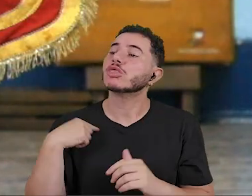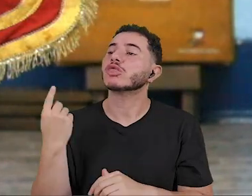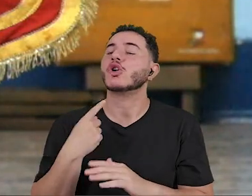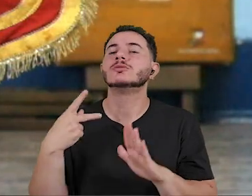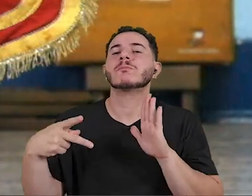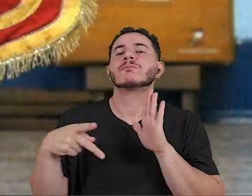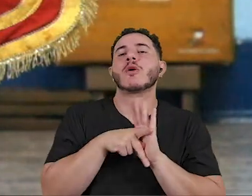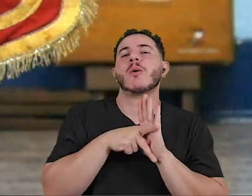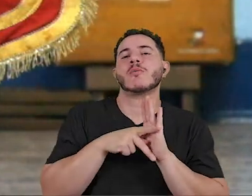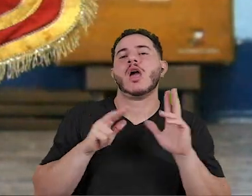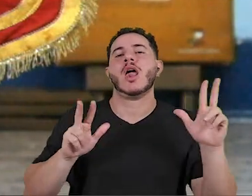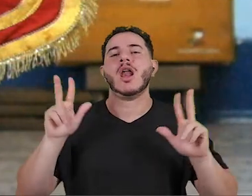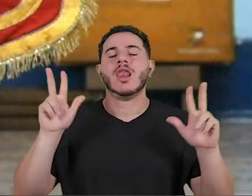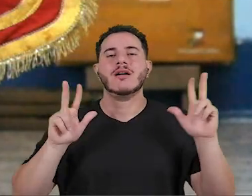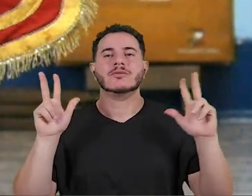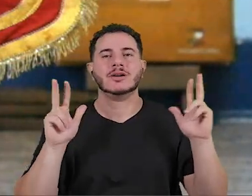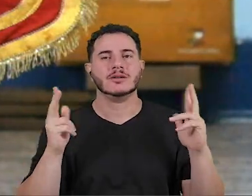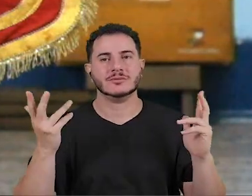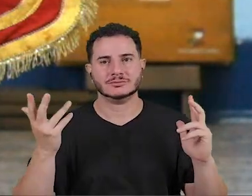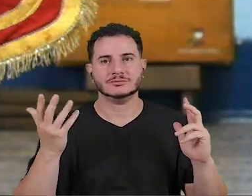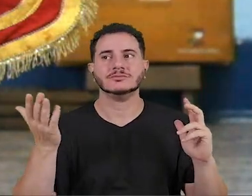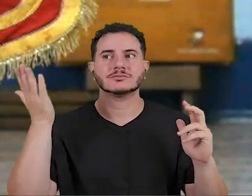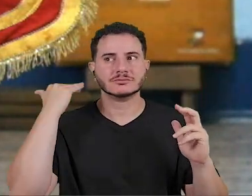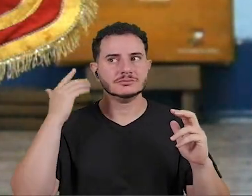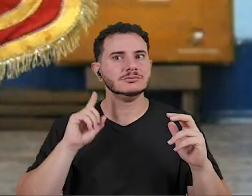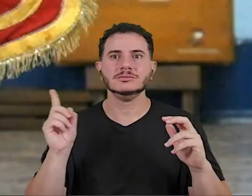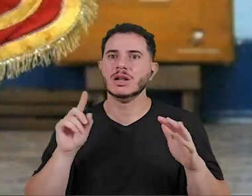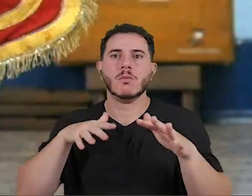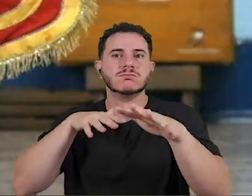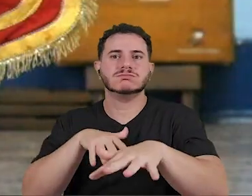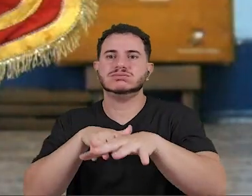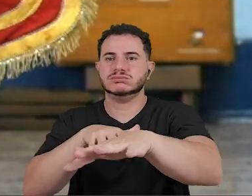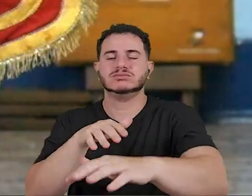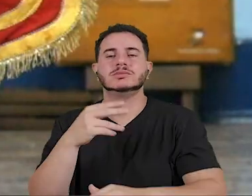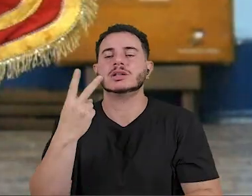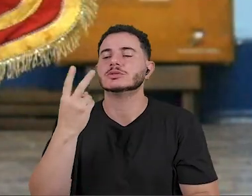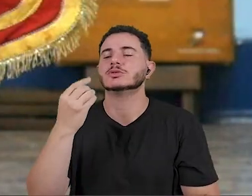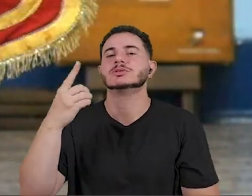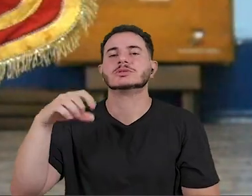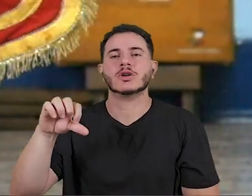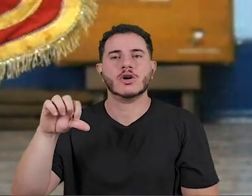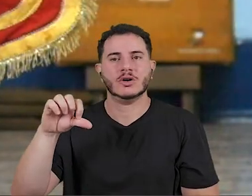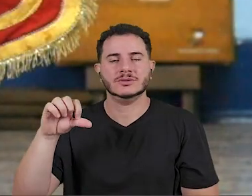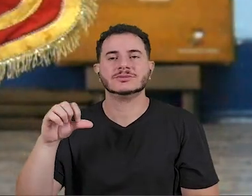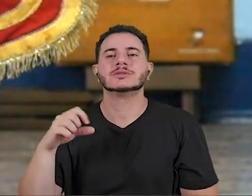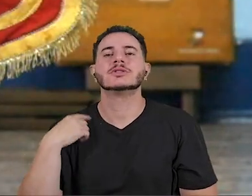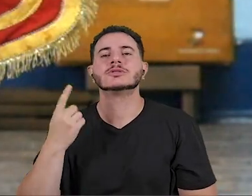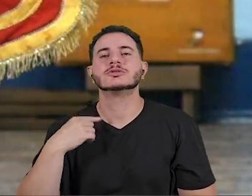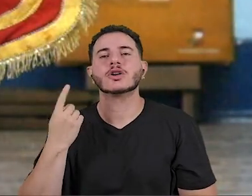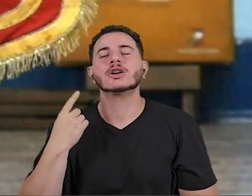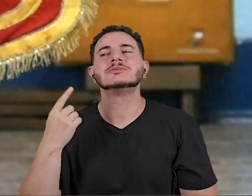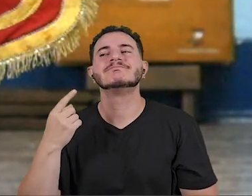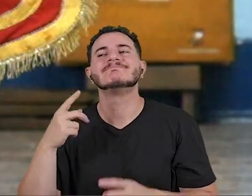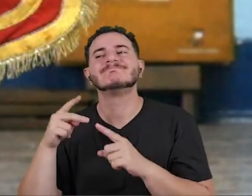2019, nós estamos ainda bastante, né, embrionário